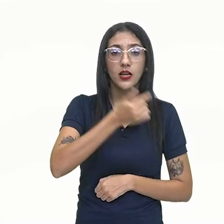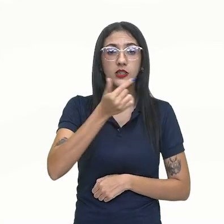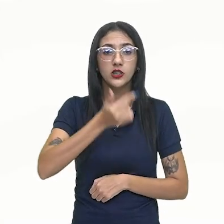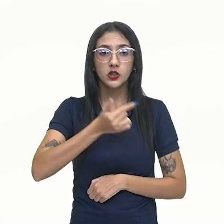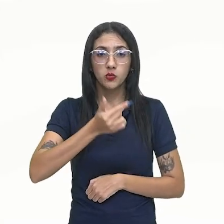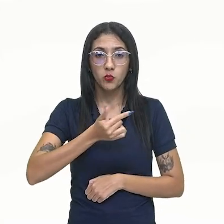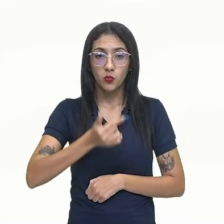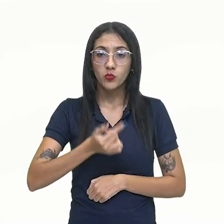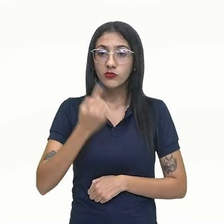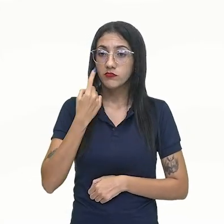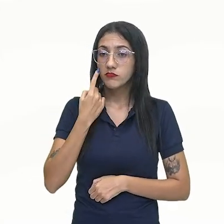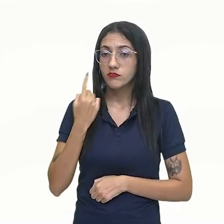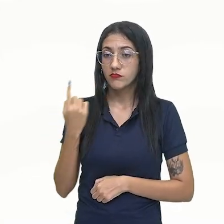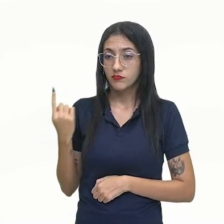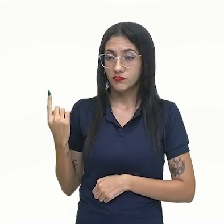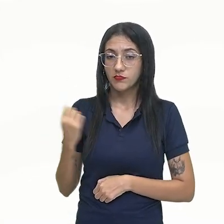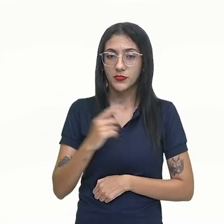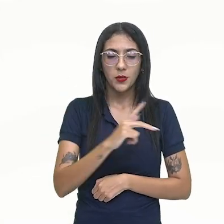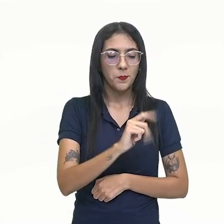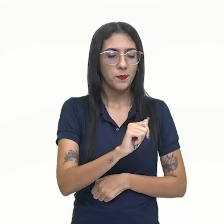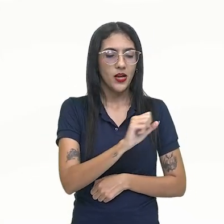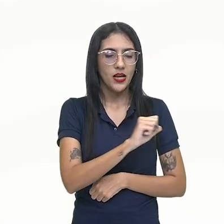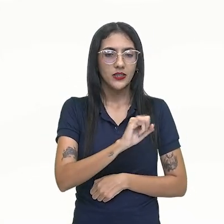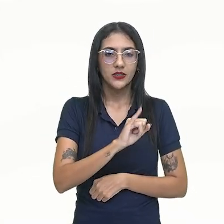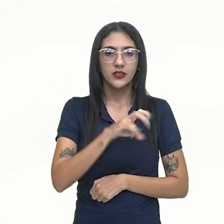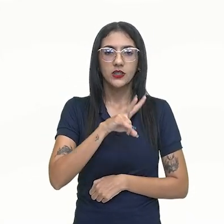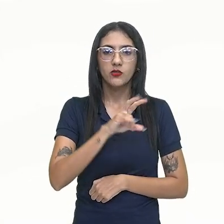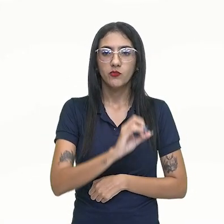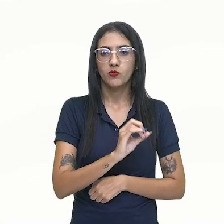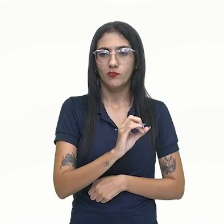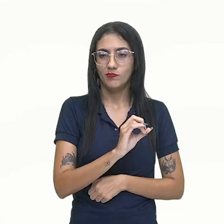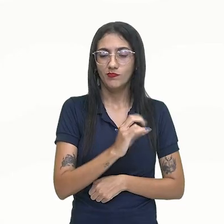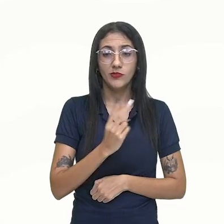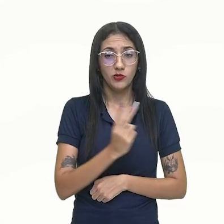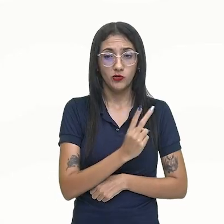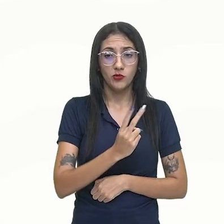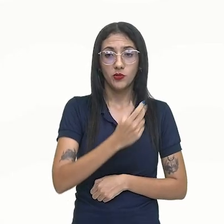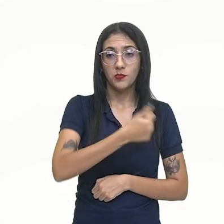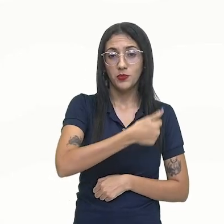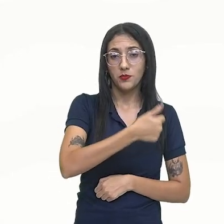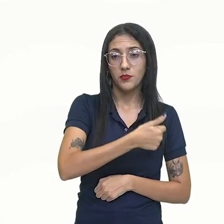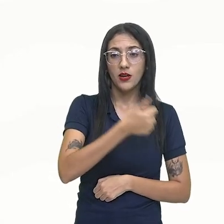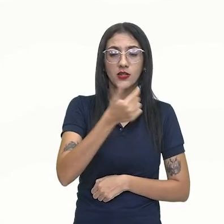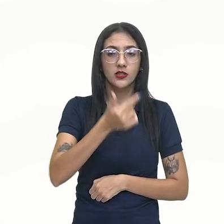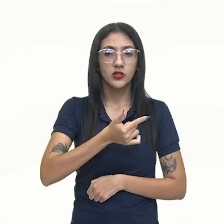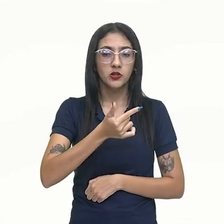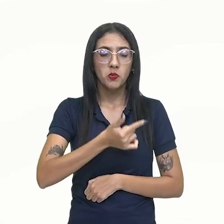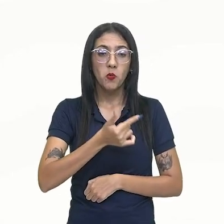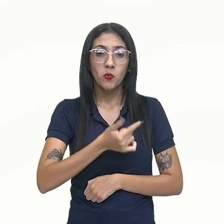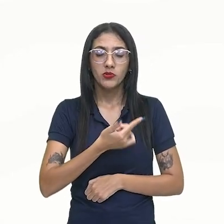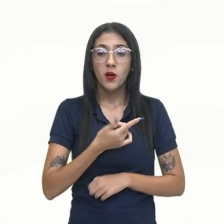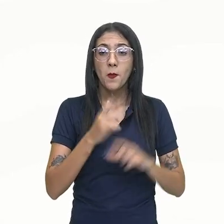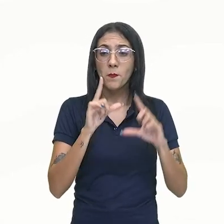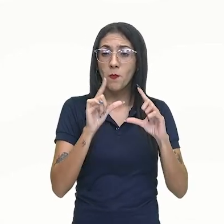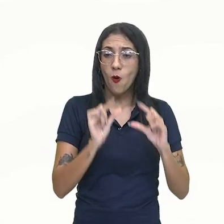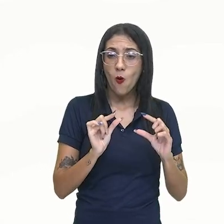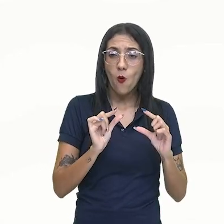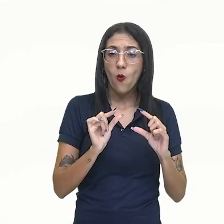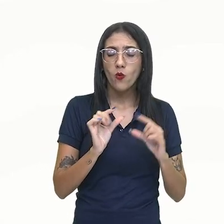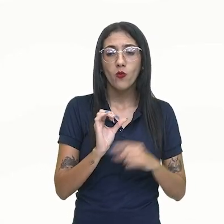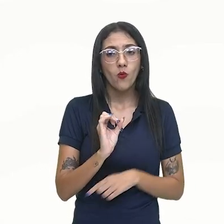são classificadas em transporte passivo. Há que se dizer que existe pouca ou a inexistência